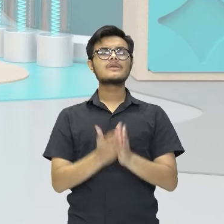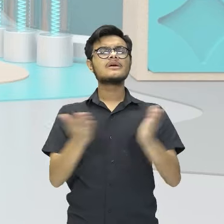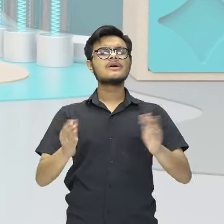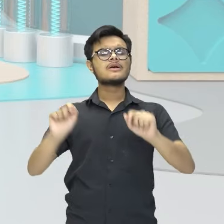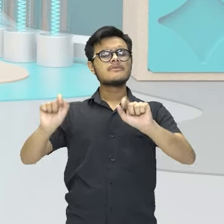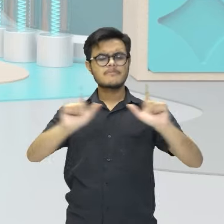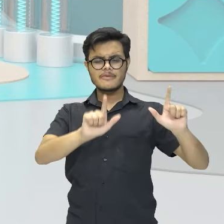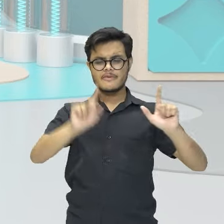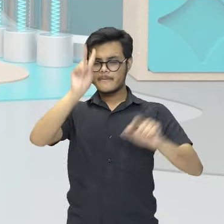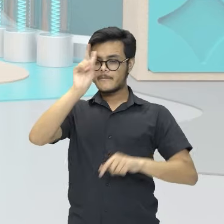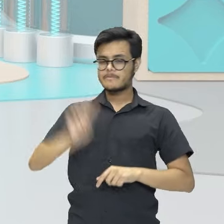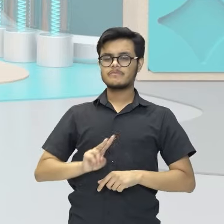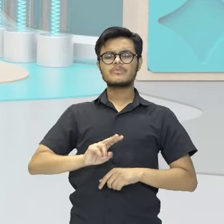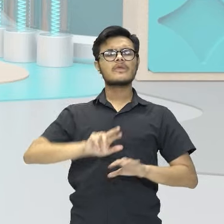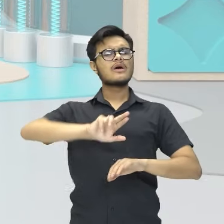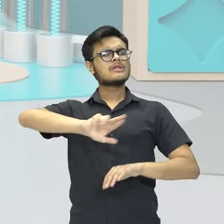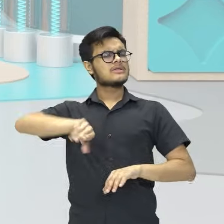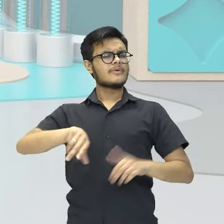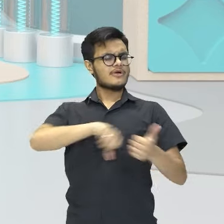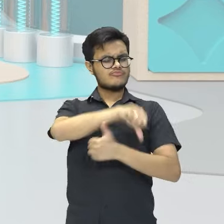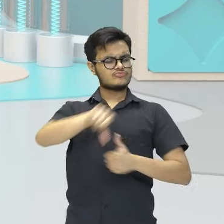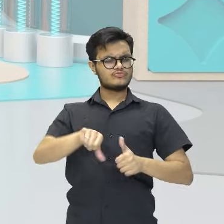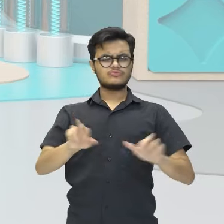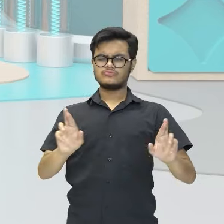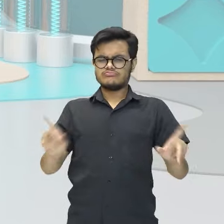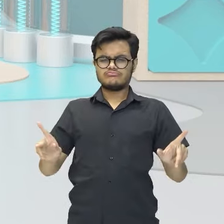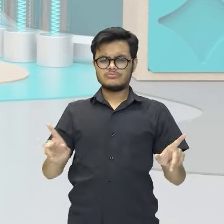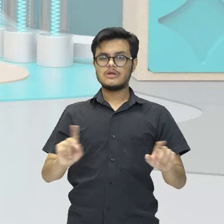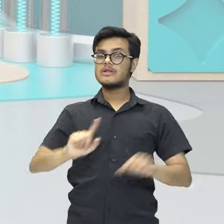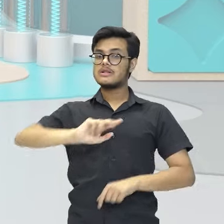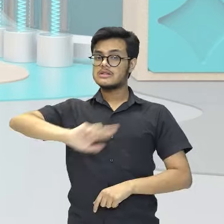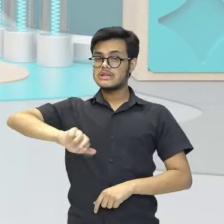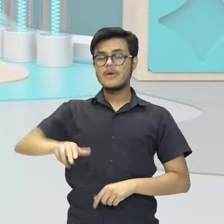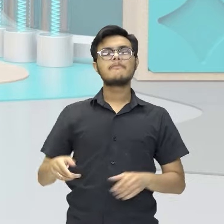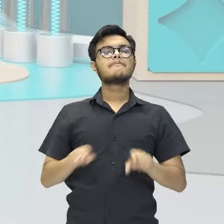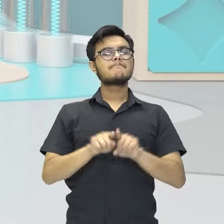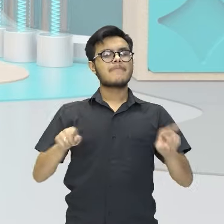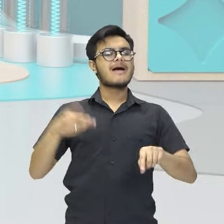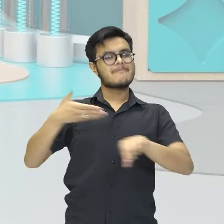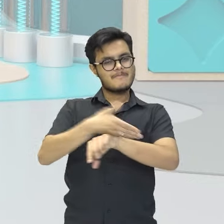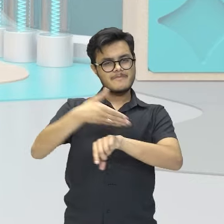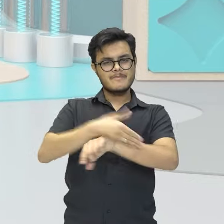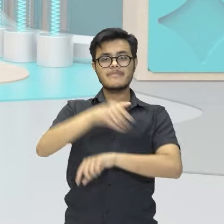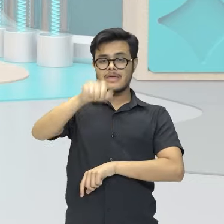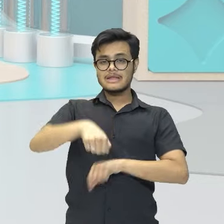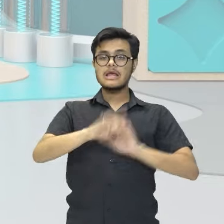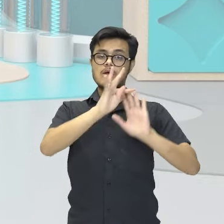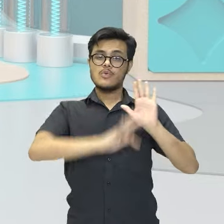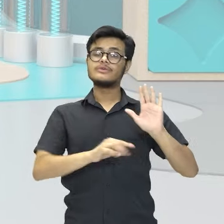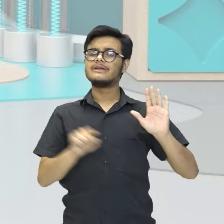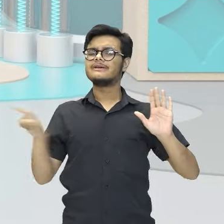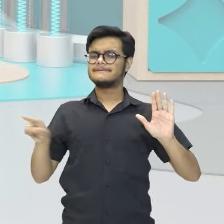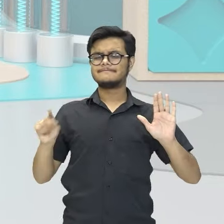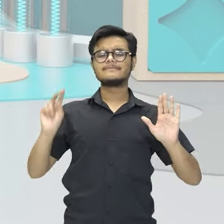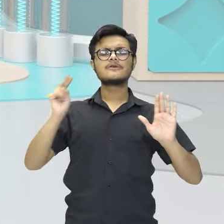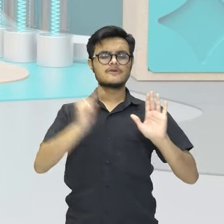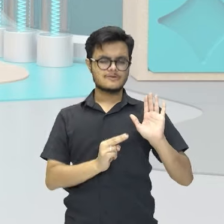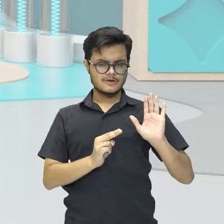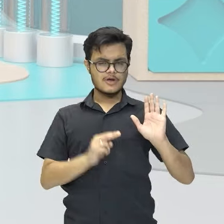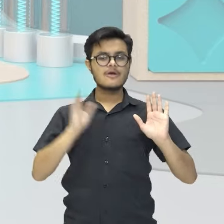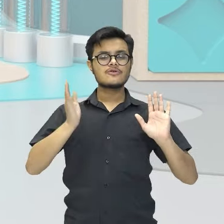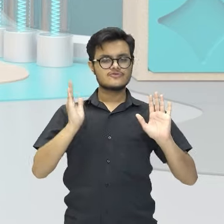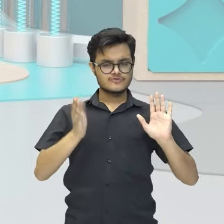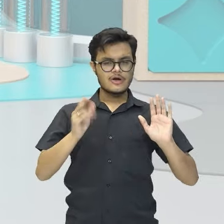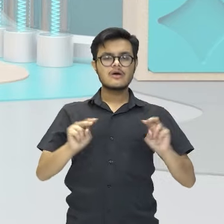não ficou A parte disso não é então notem o seguinte neste texto em que nós também abordamos essa